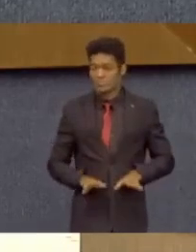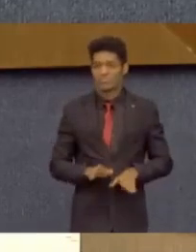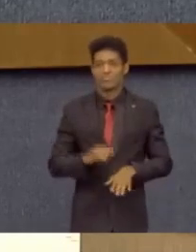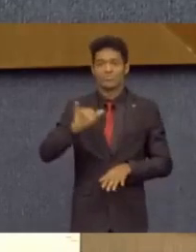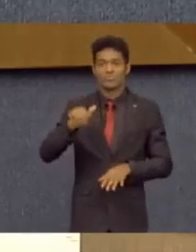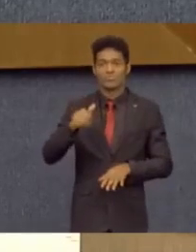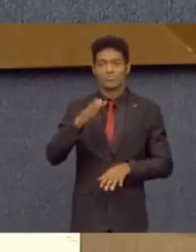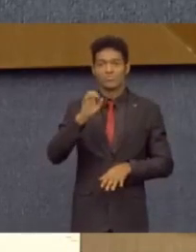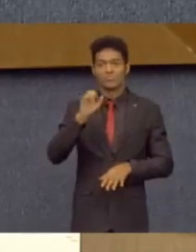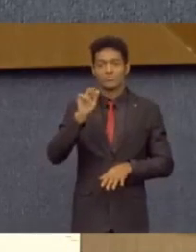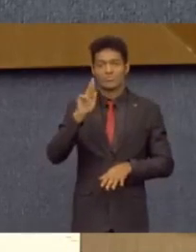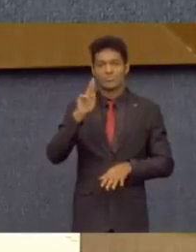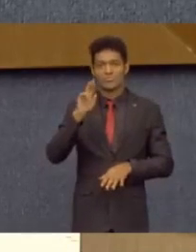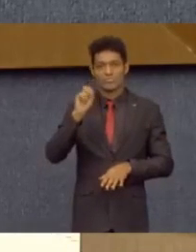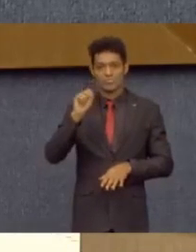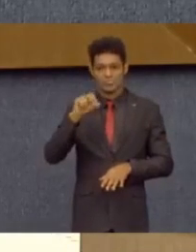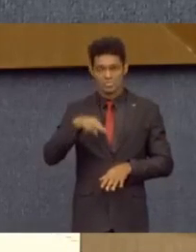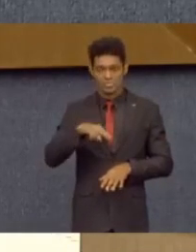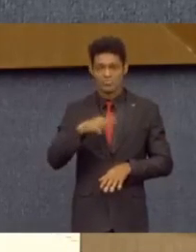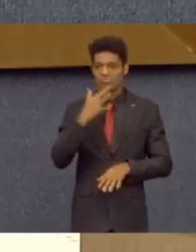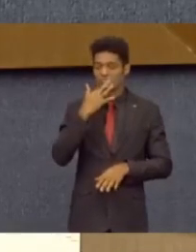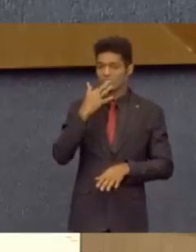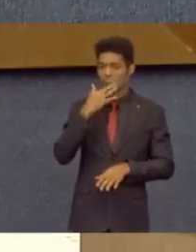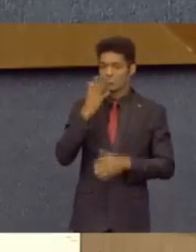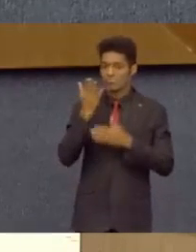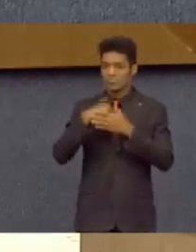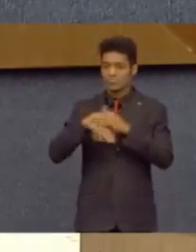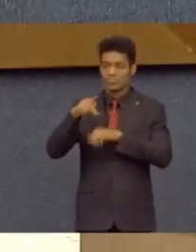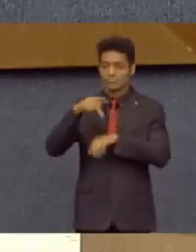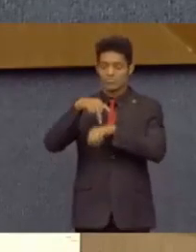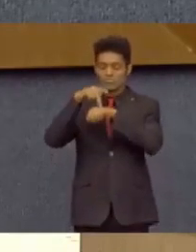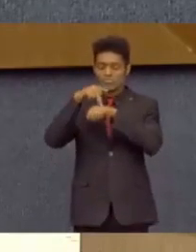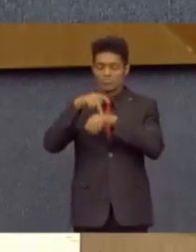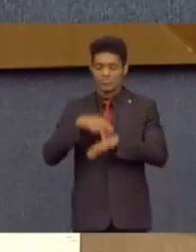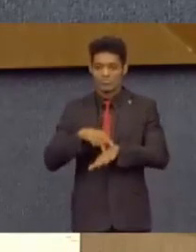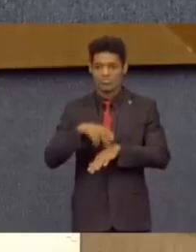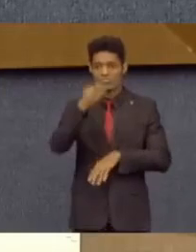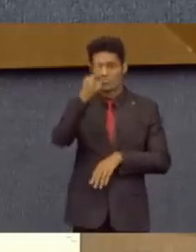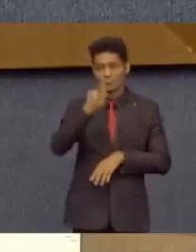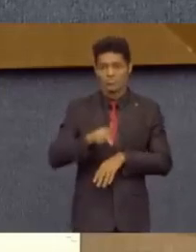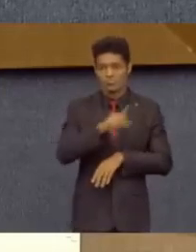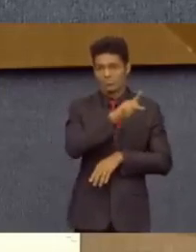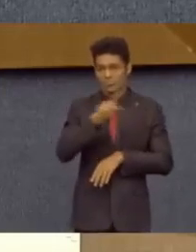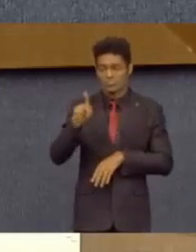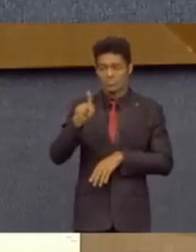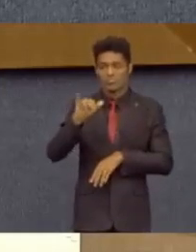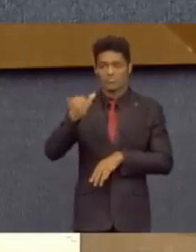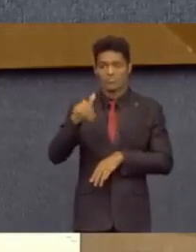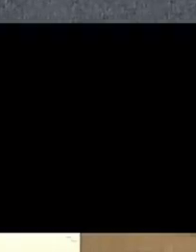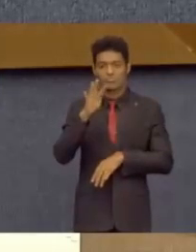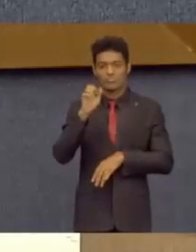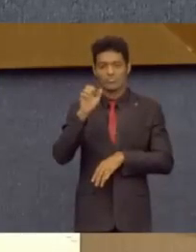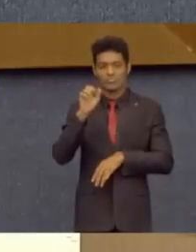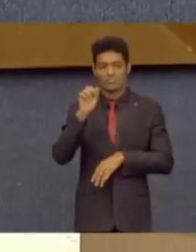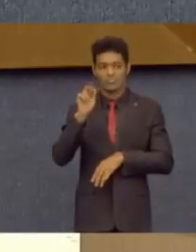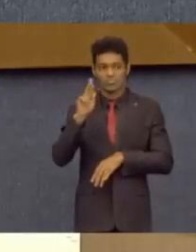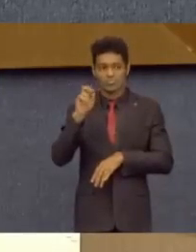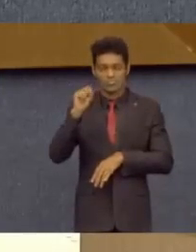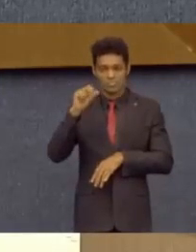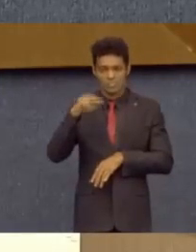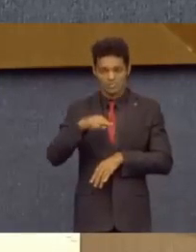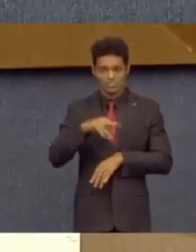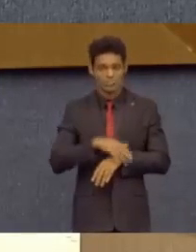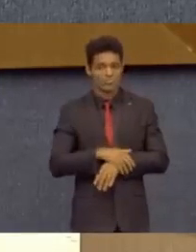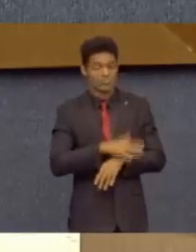Conceição, conhecido na paróquia Santa Dulce dos Pobres como Padre Jefferson. Filho